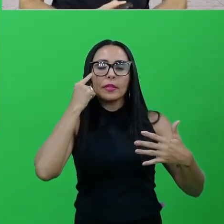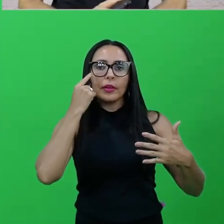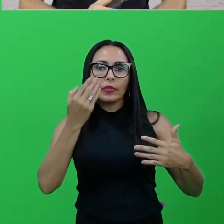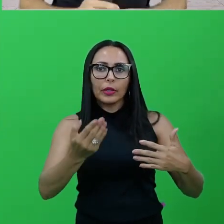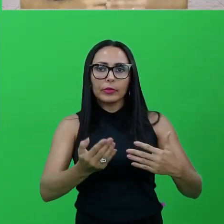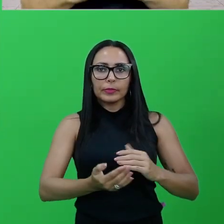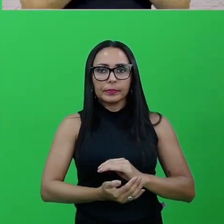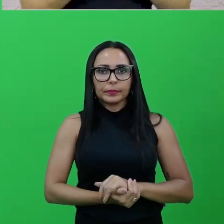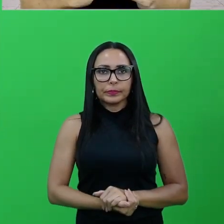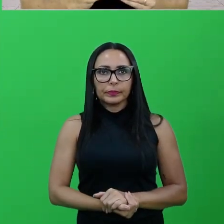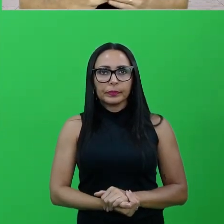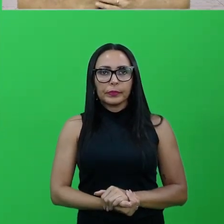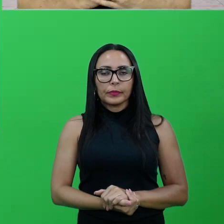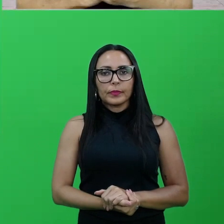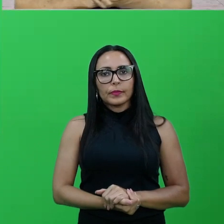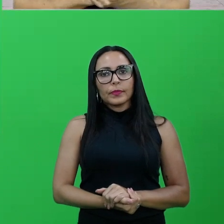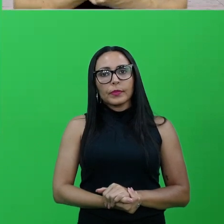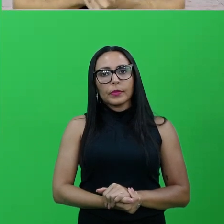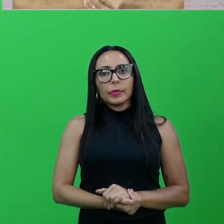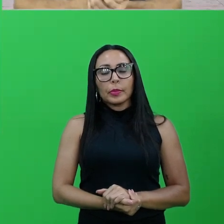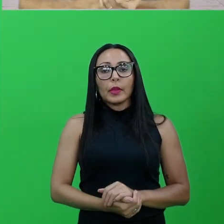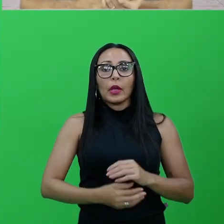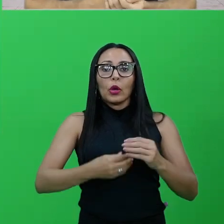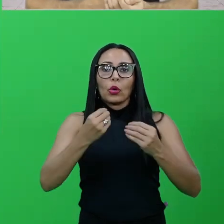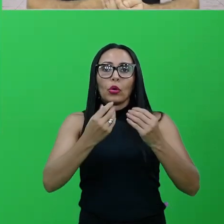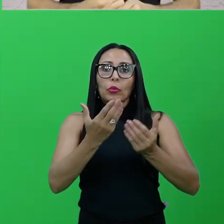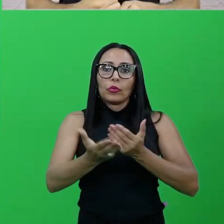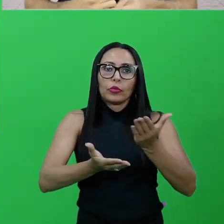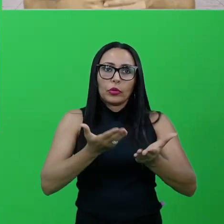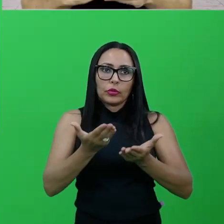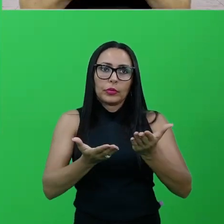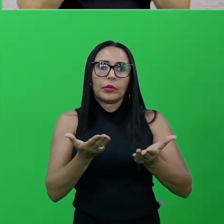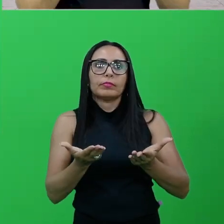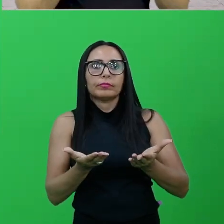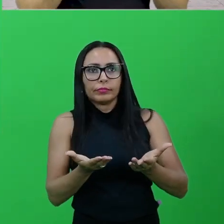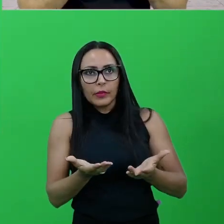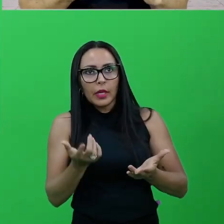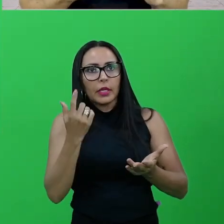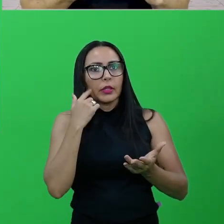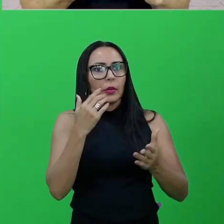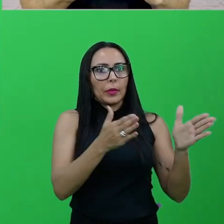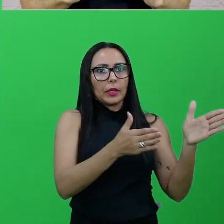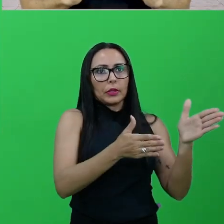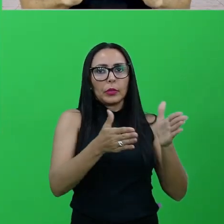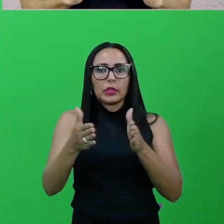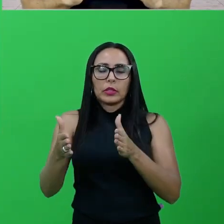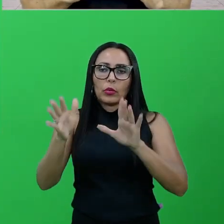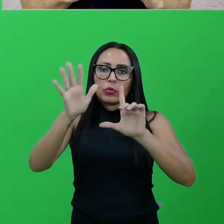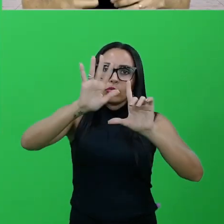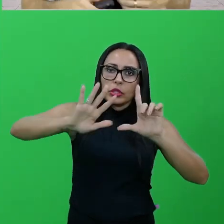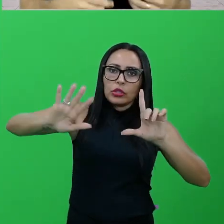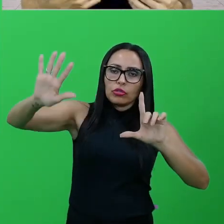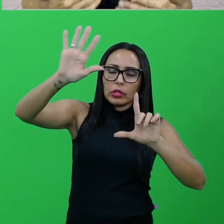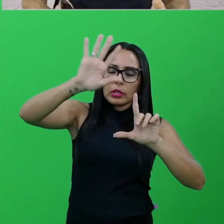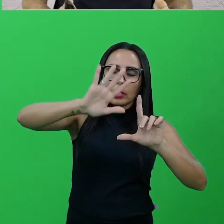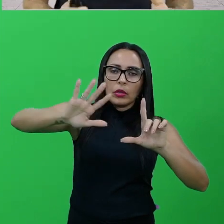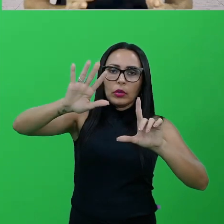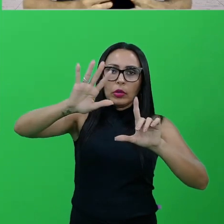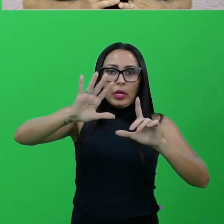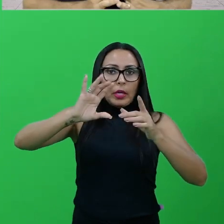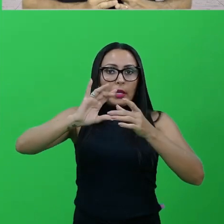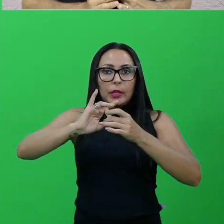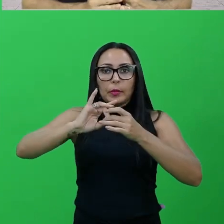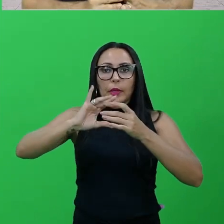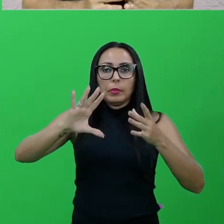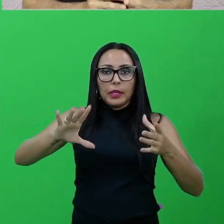diagnóstico. Como é que funciona? O Serviço Índice de Inovação Pública considera uma fase de medição digital, né, que permite uma rastreabilidade